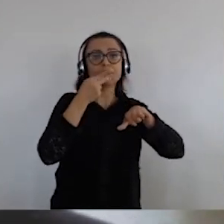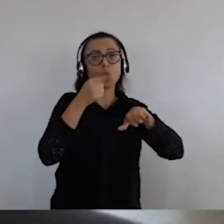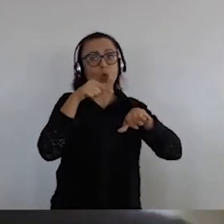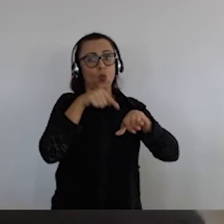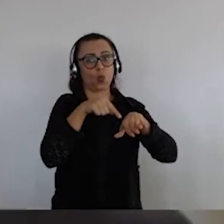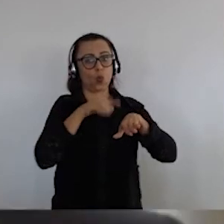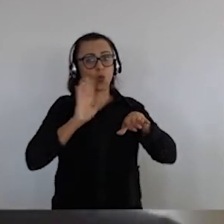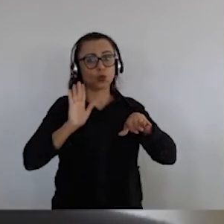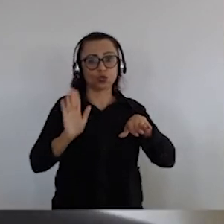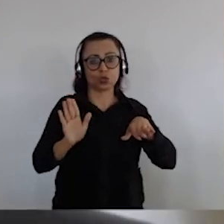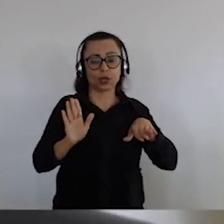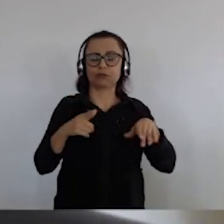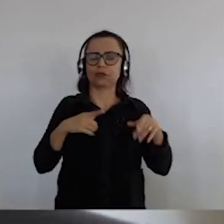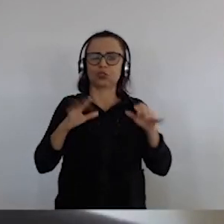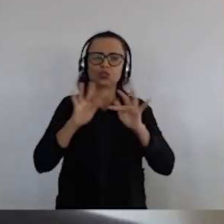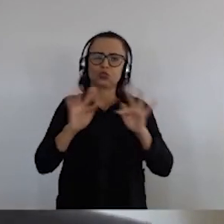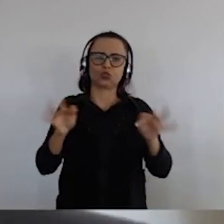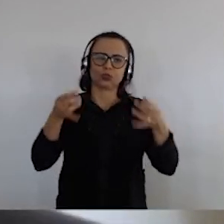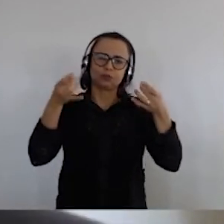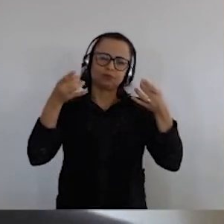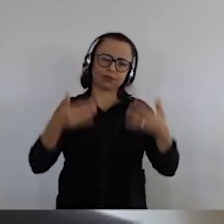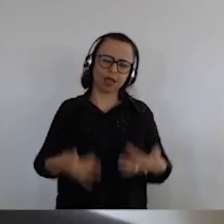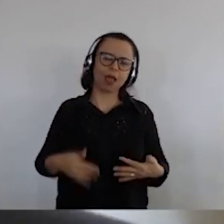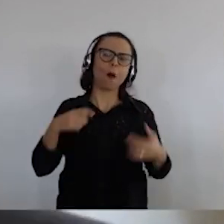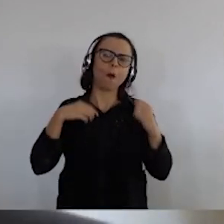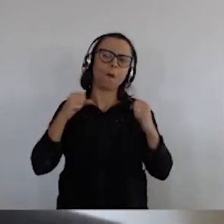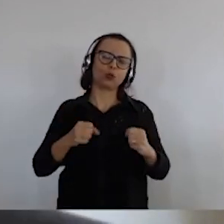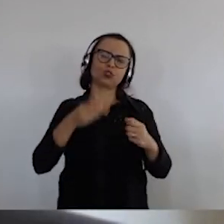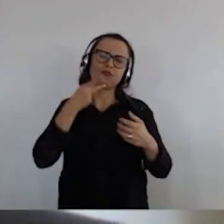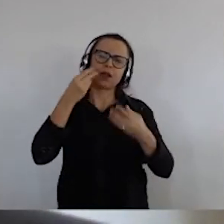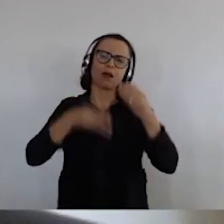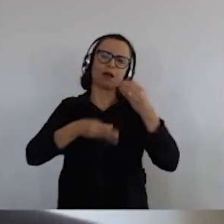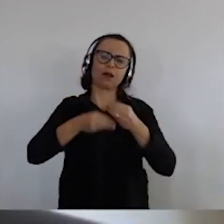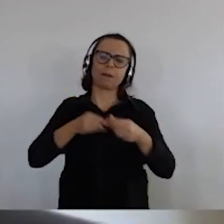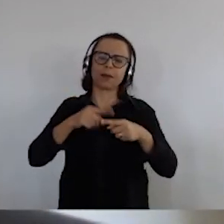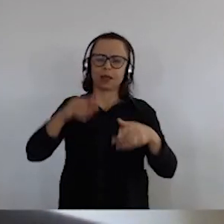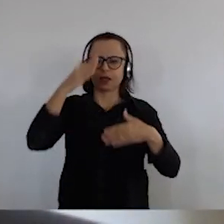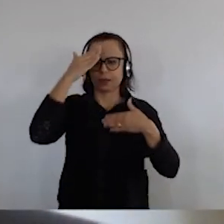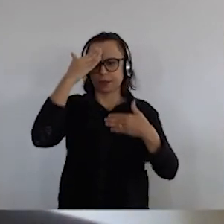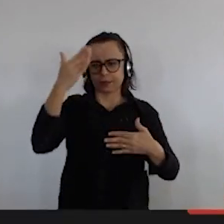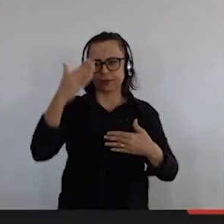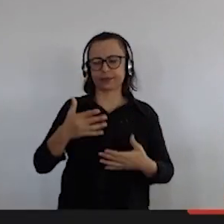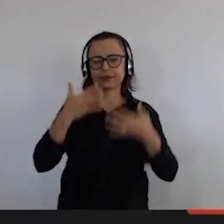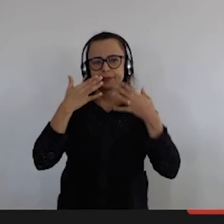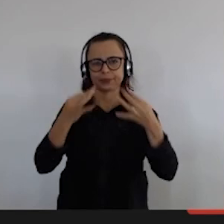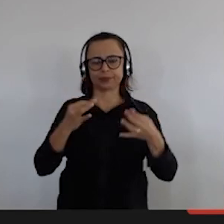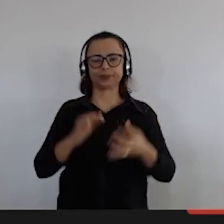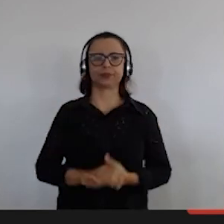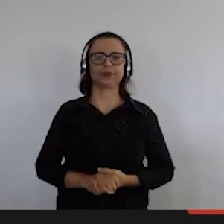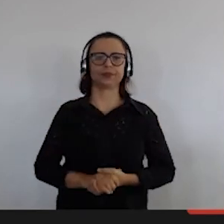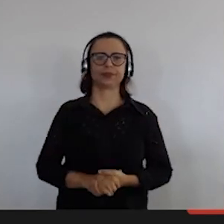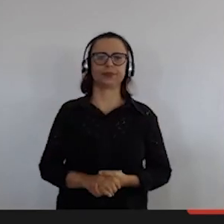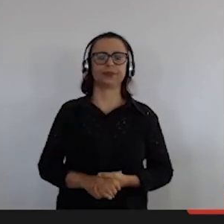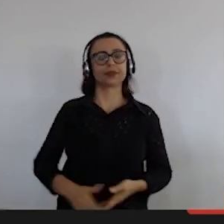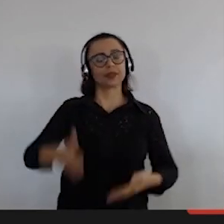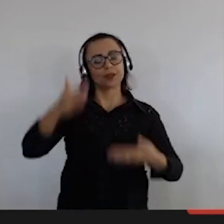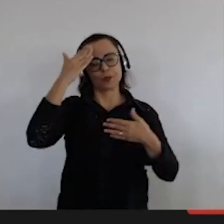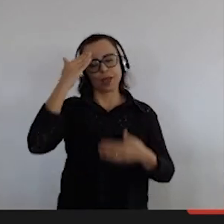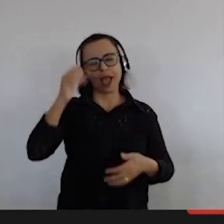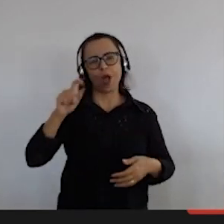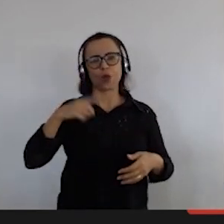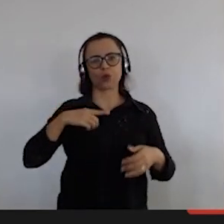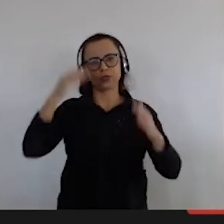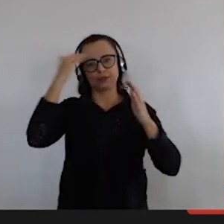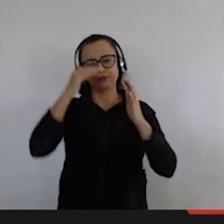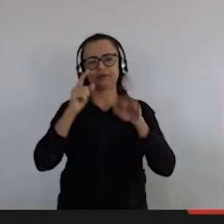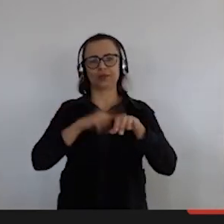É basicamente isso. Teríamos mais algumas coisas, mas eu agradeço a atenção. Obrigado, doutor Aldo. Obrigado por cumprir o